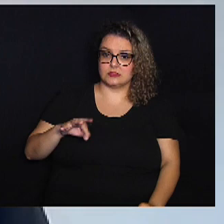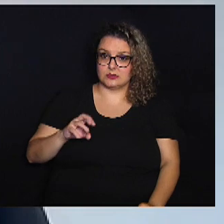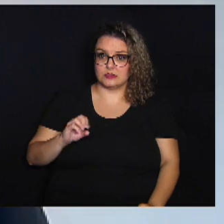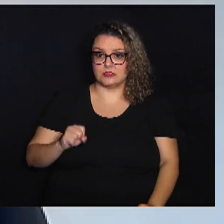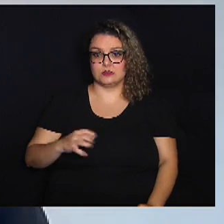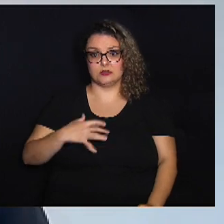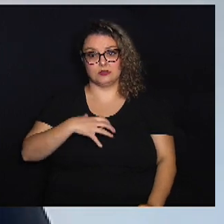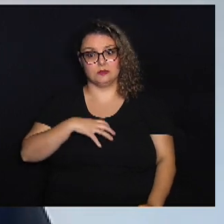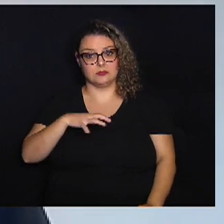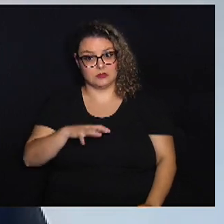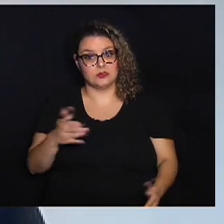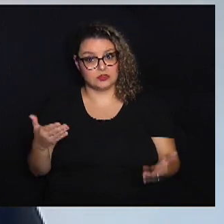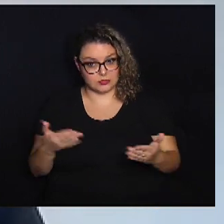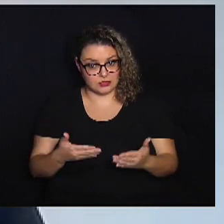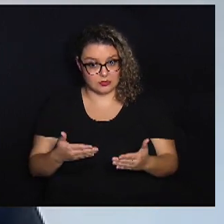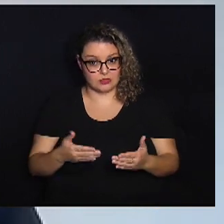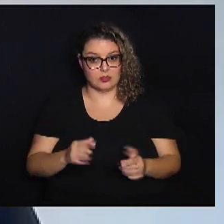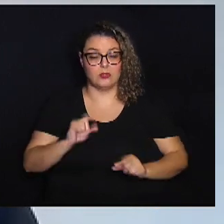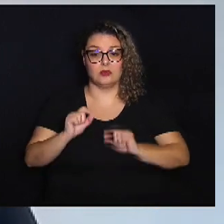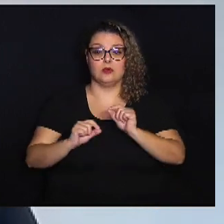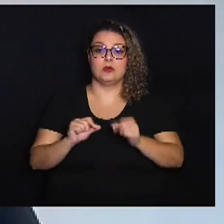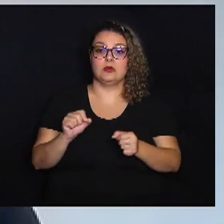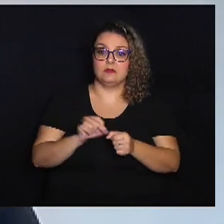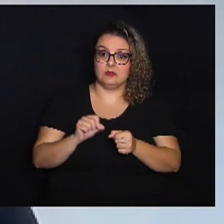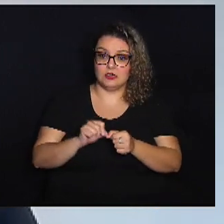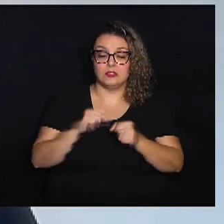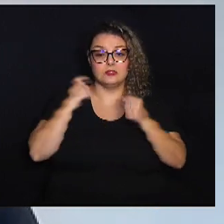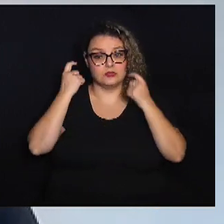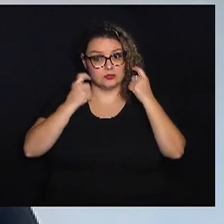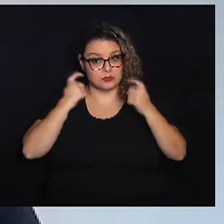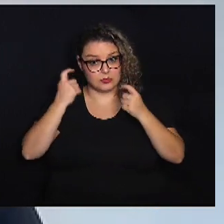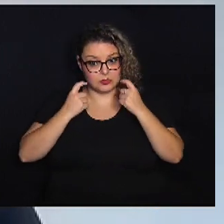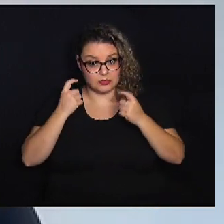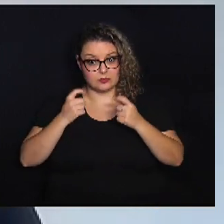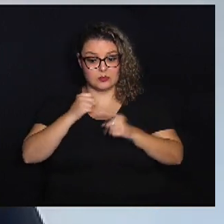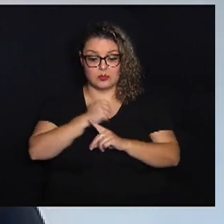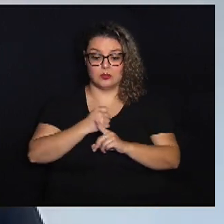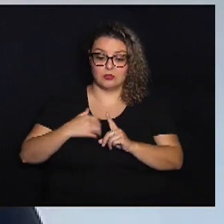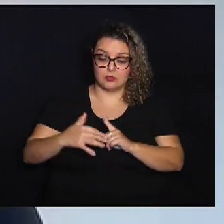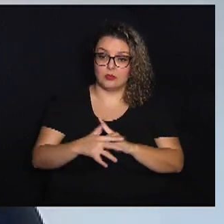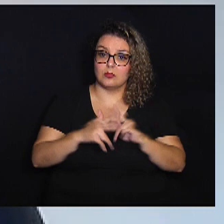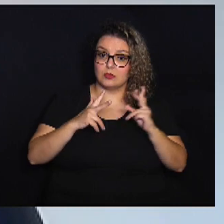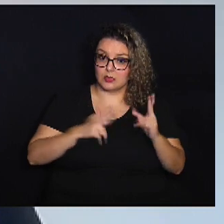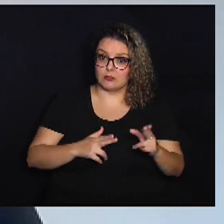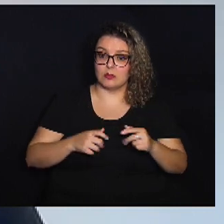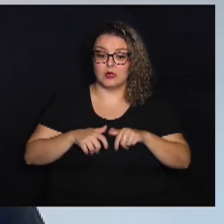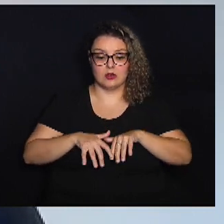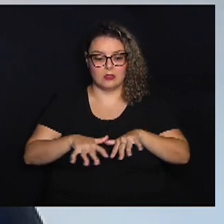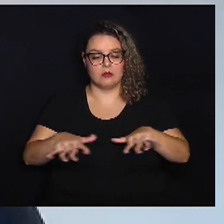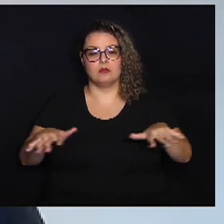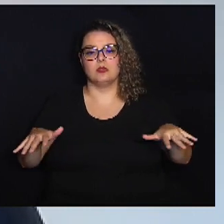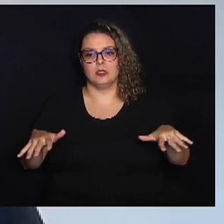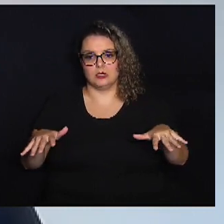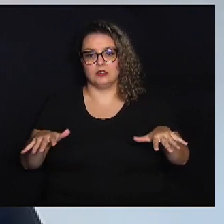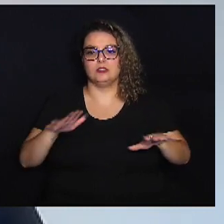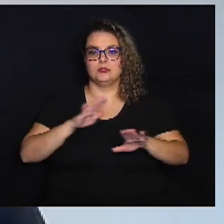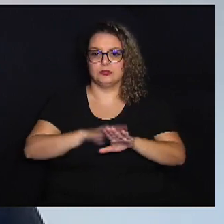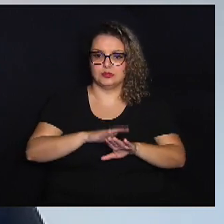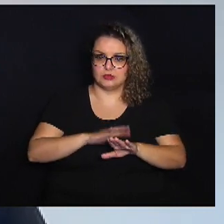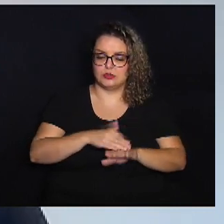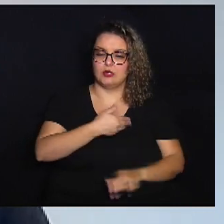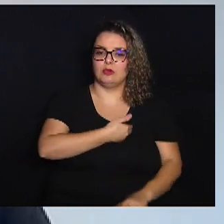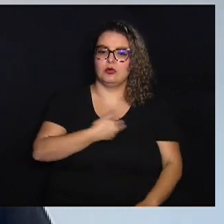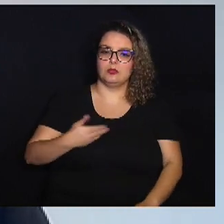situação atual. O que a gente devia estar fazendo e preocupado como sociedade é ampliar a ação